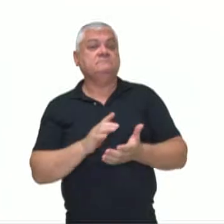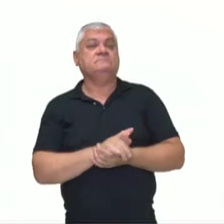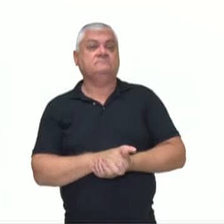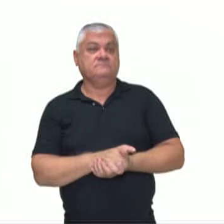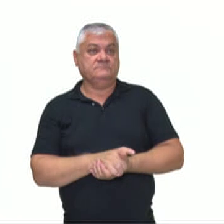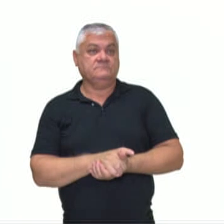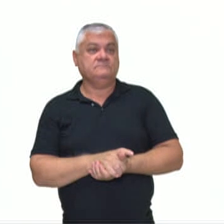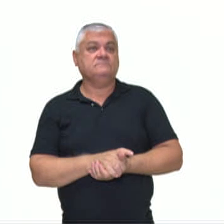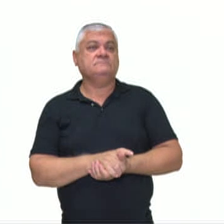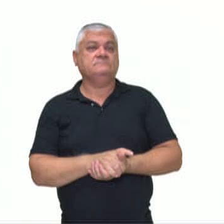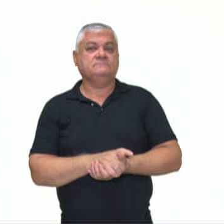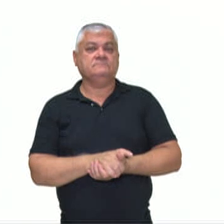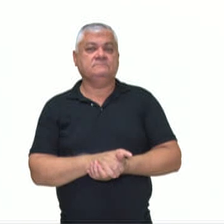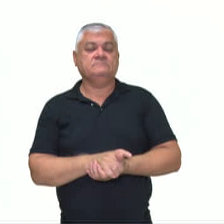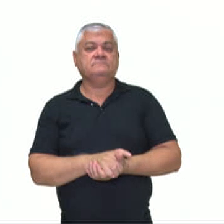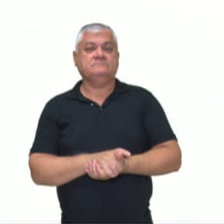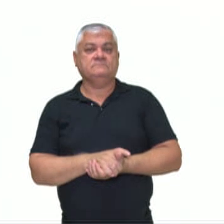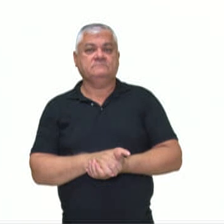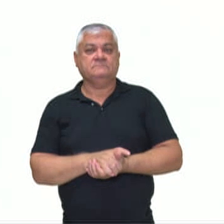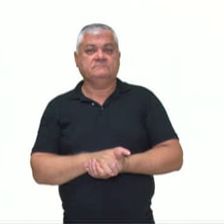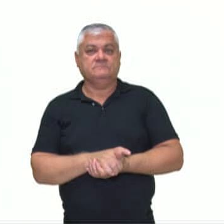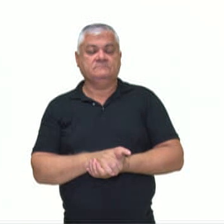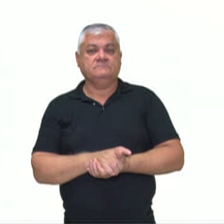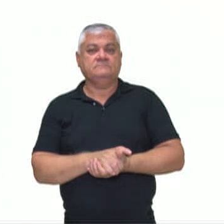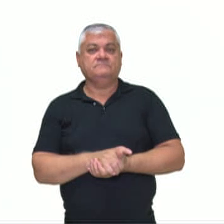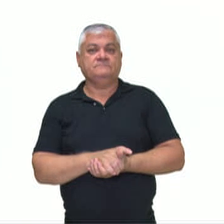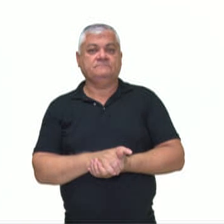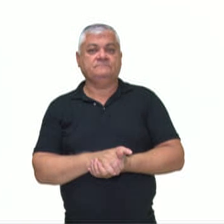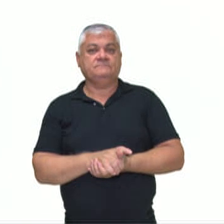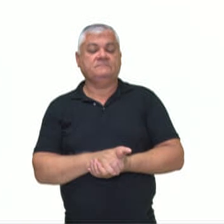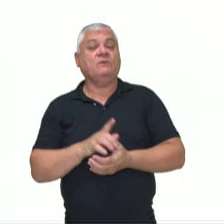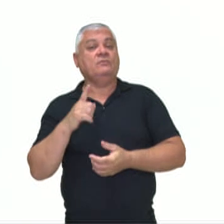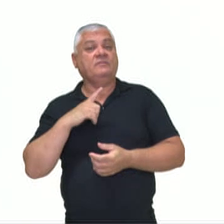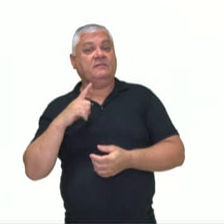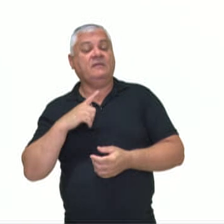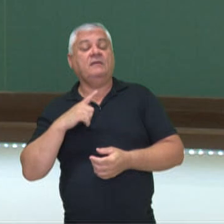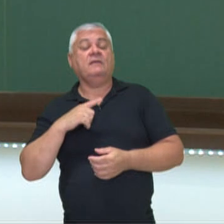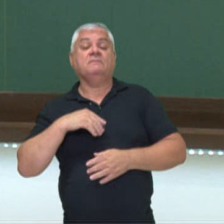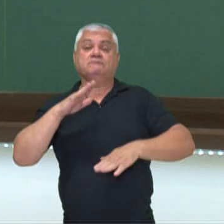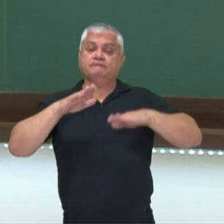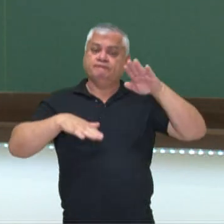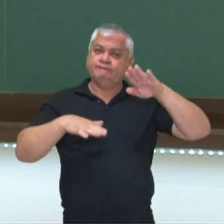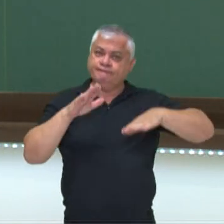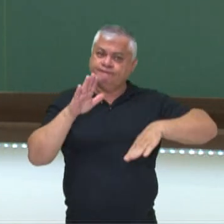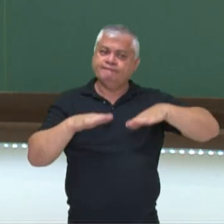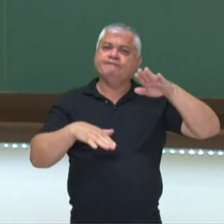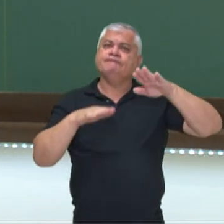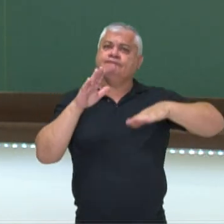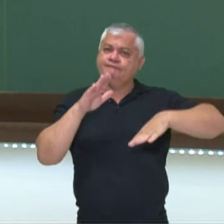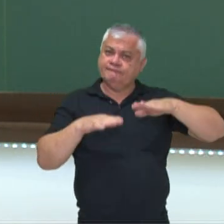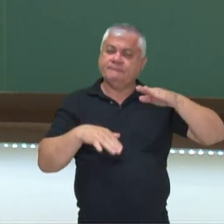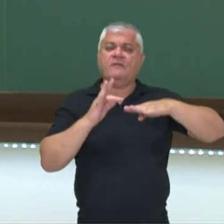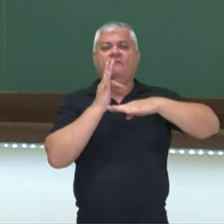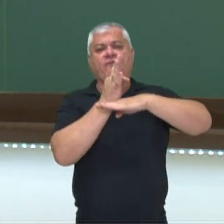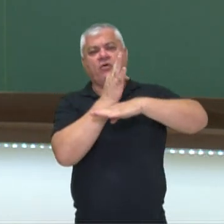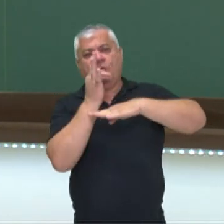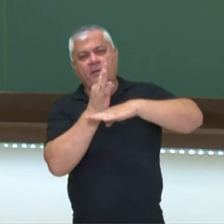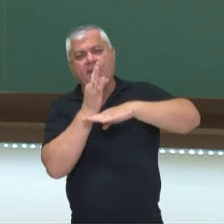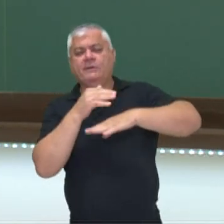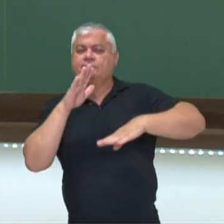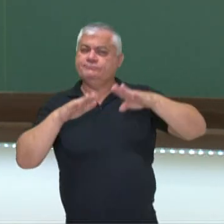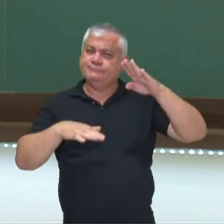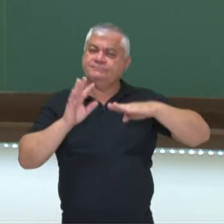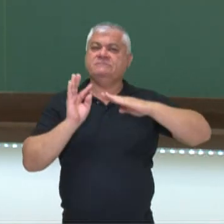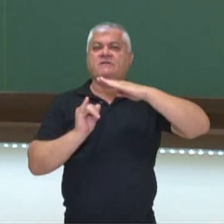variação de formalidade hasta la informalidade. Então, são graus aí de variação, que varia mais formal até